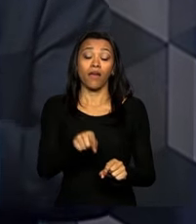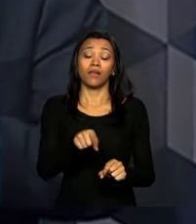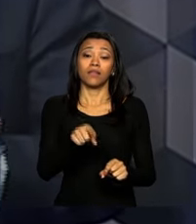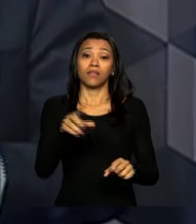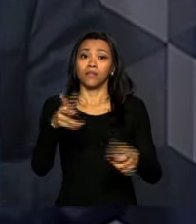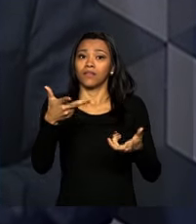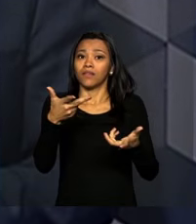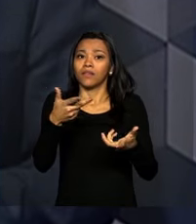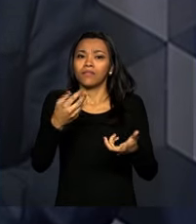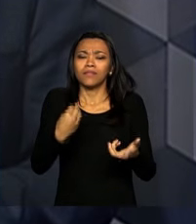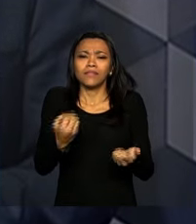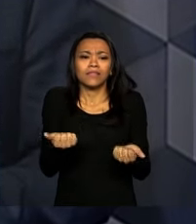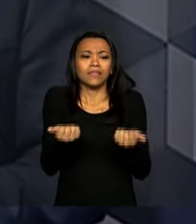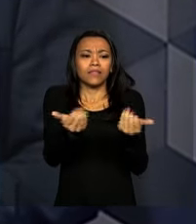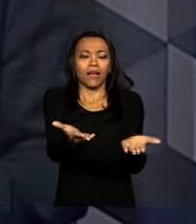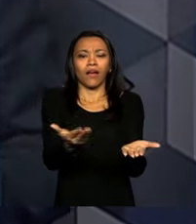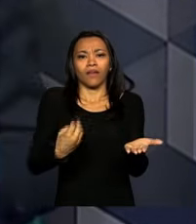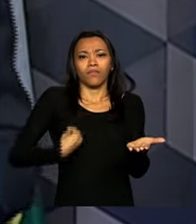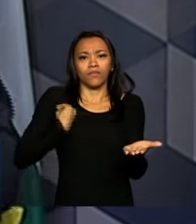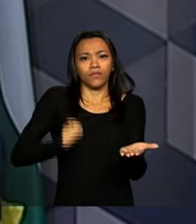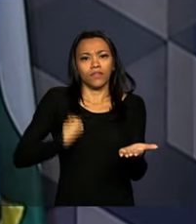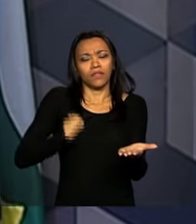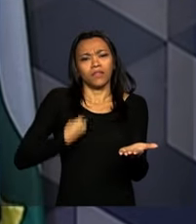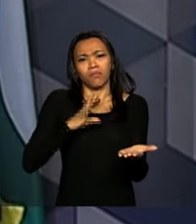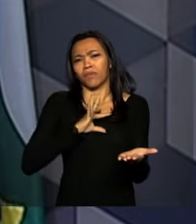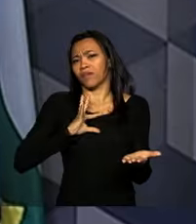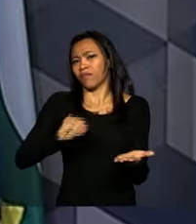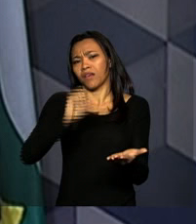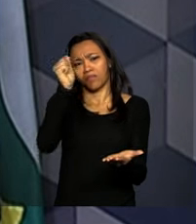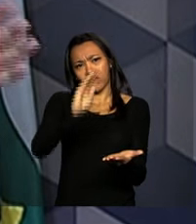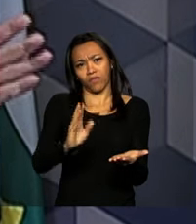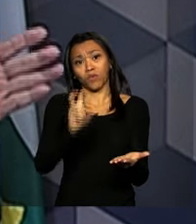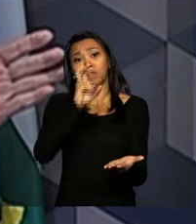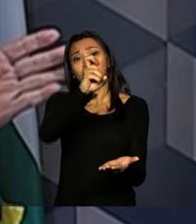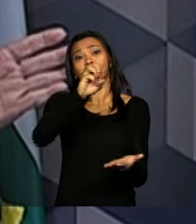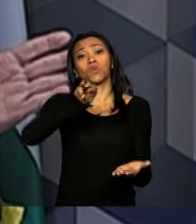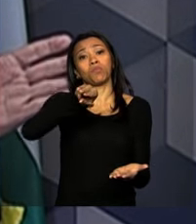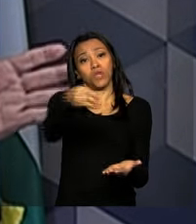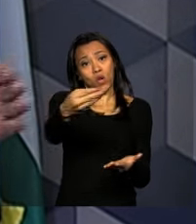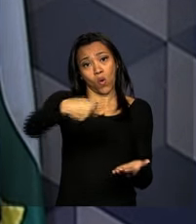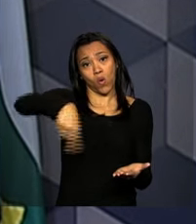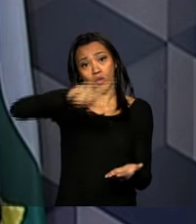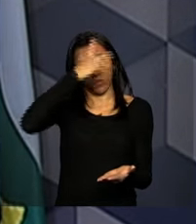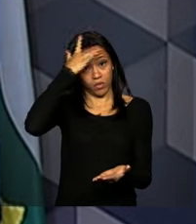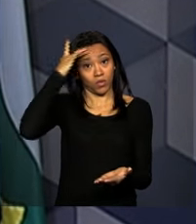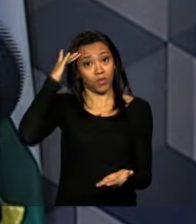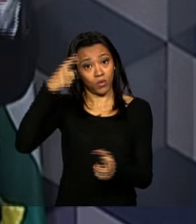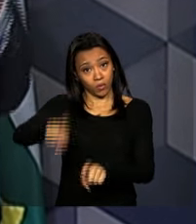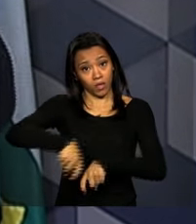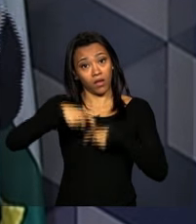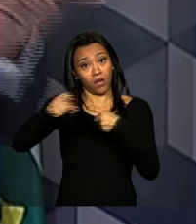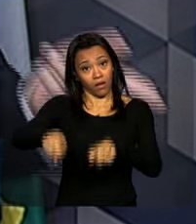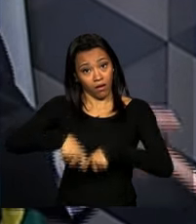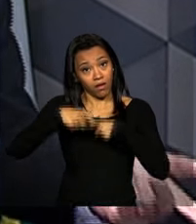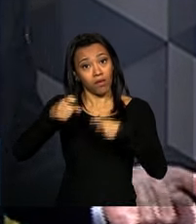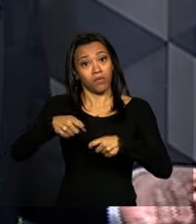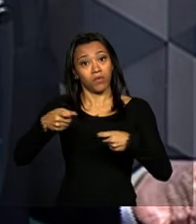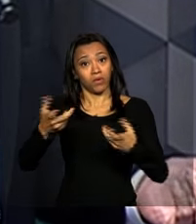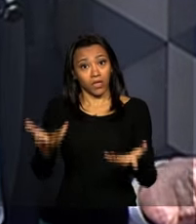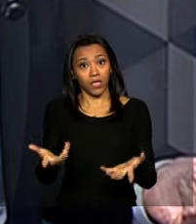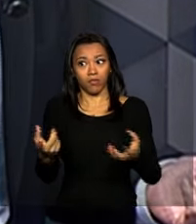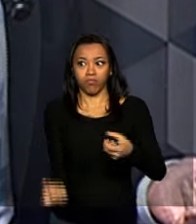vidas de muitos brasileiros. Estava dizendo para o Patrus, foram 5 milhões de pessoas do campo que ascenderam de classe com o